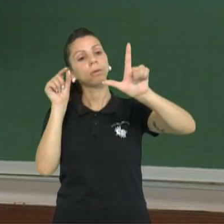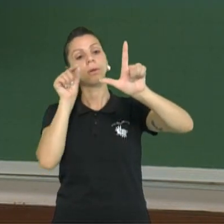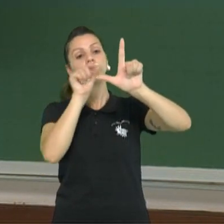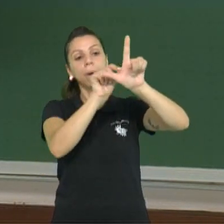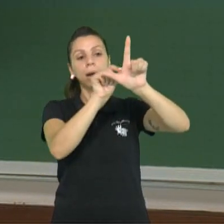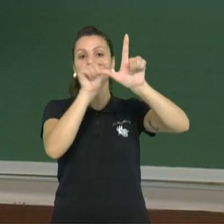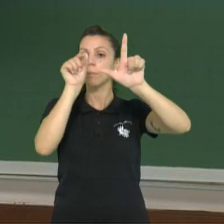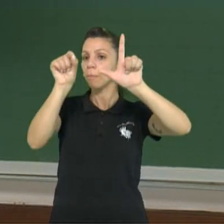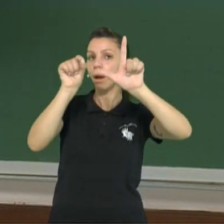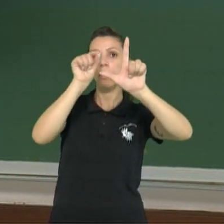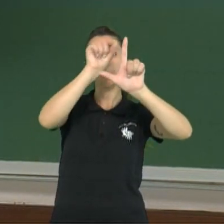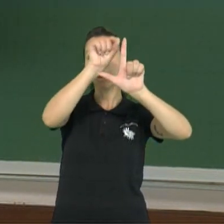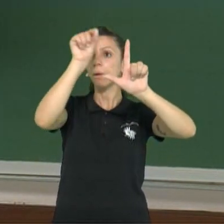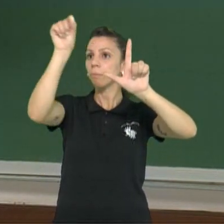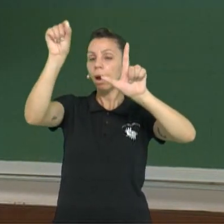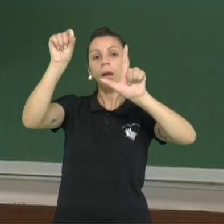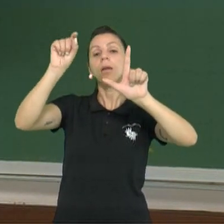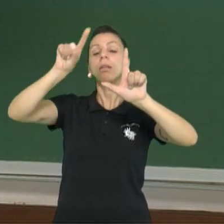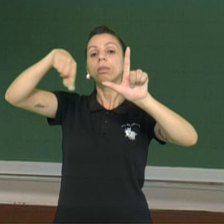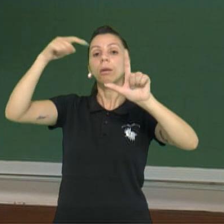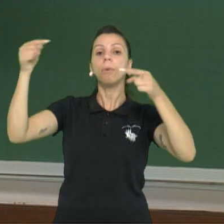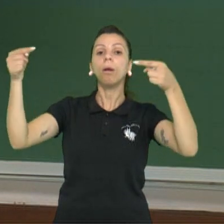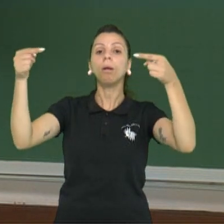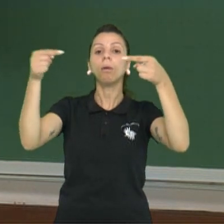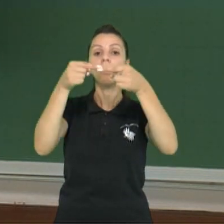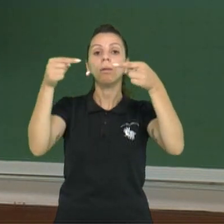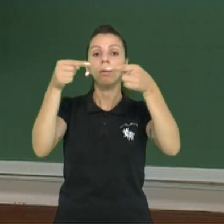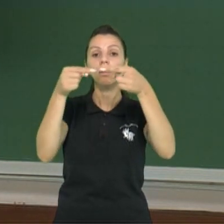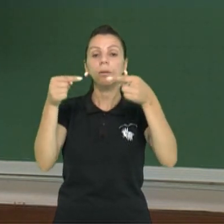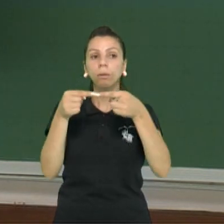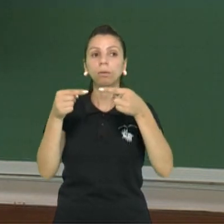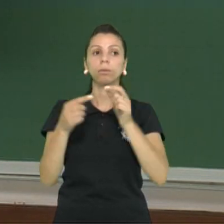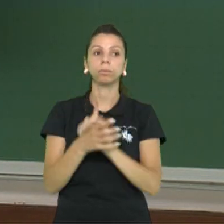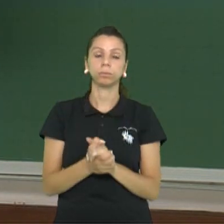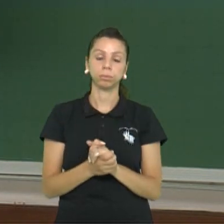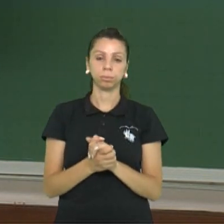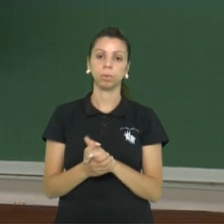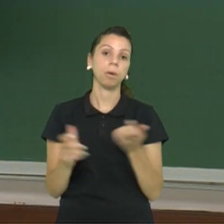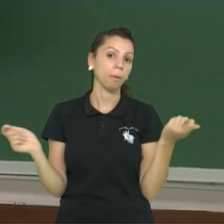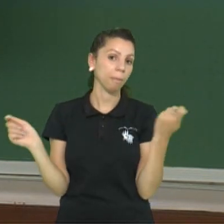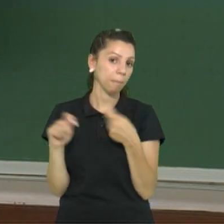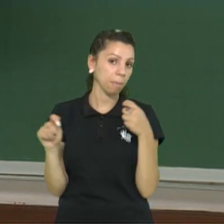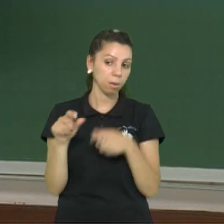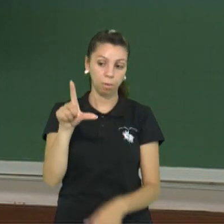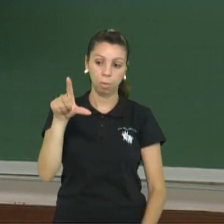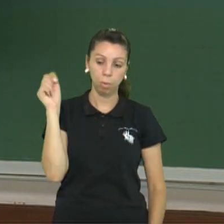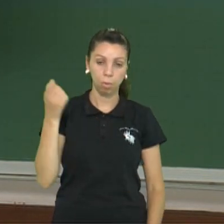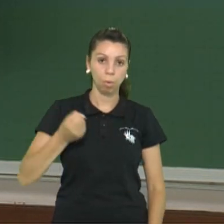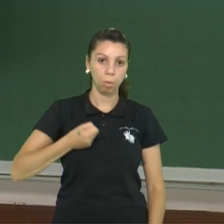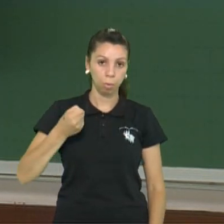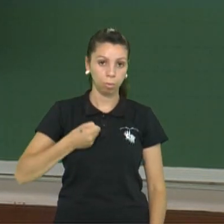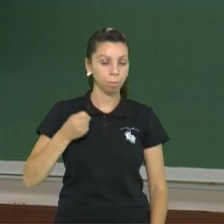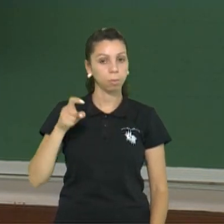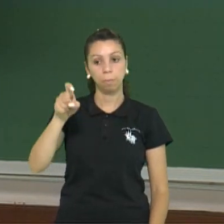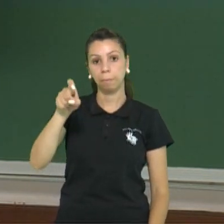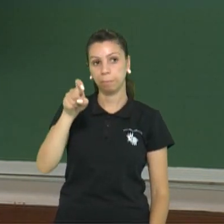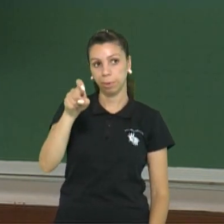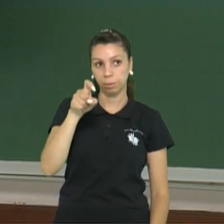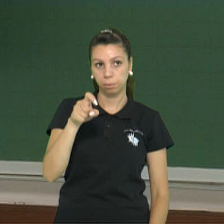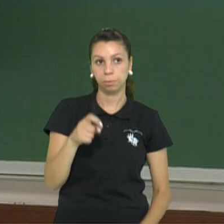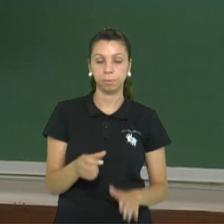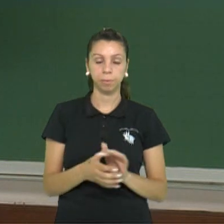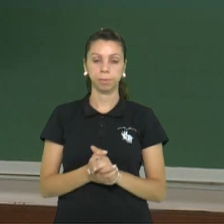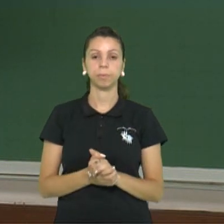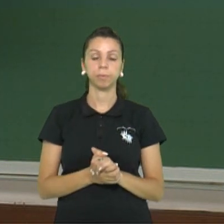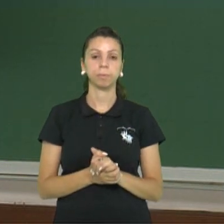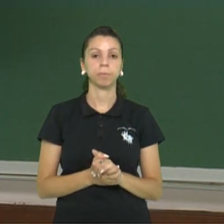pontos assim obtidos. Então, vejamos a primeira parte aqui, ó. Eu preciso escolher números para x.